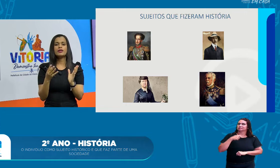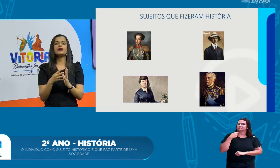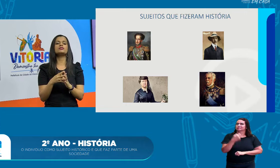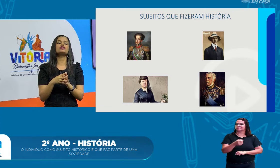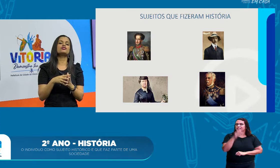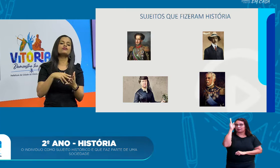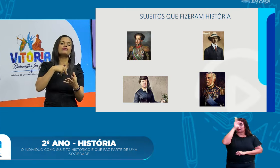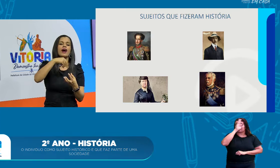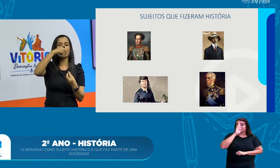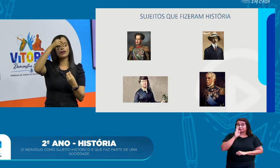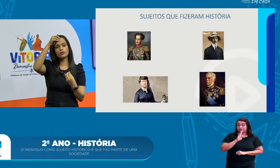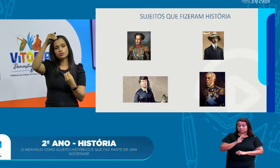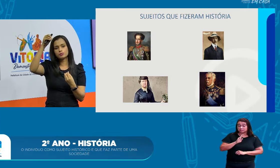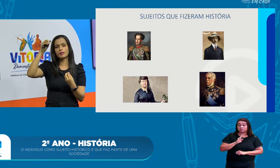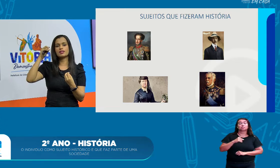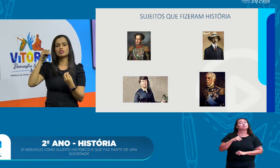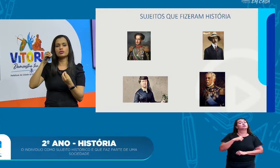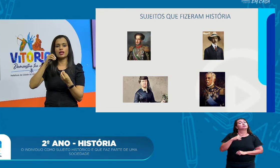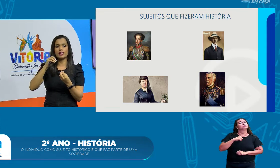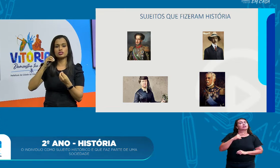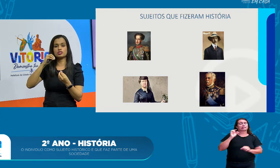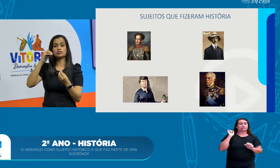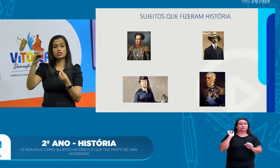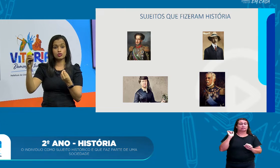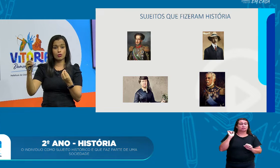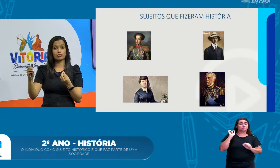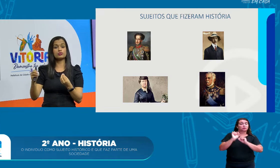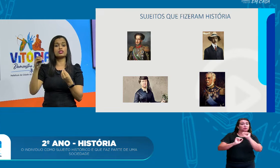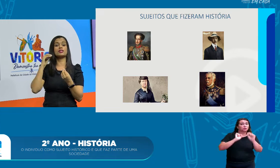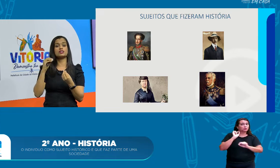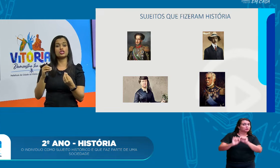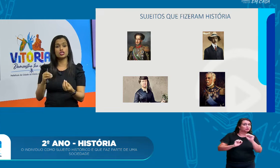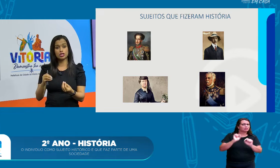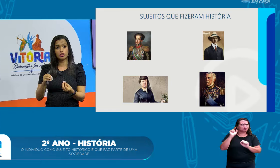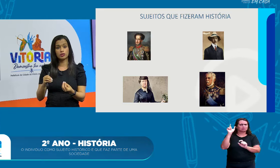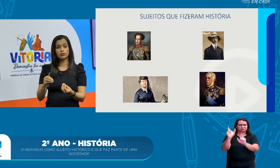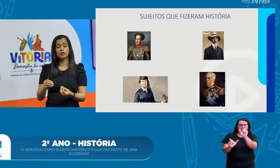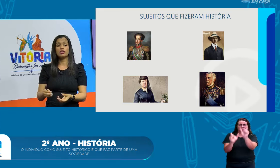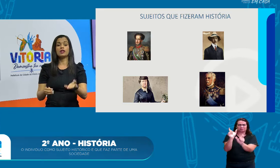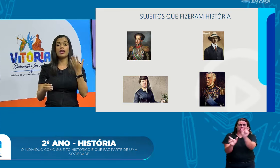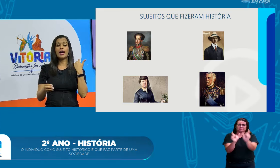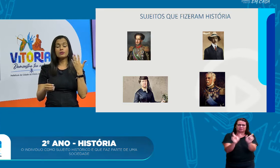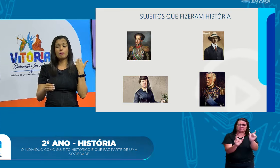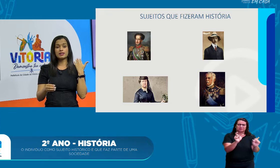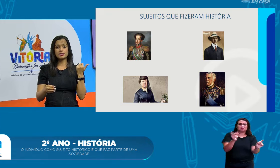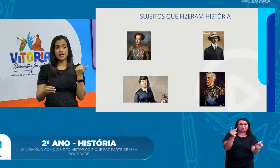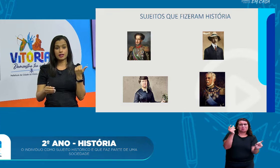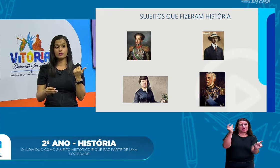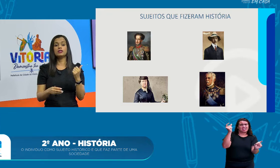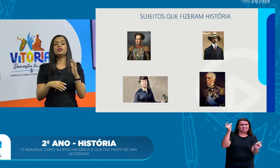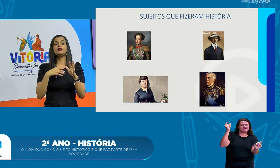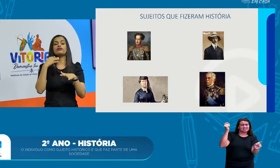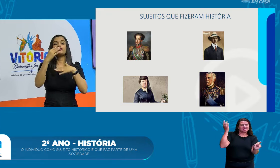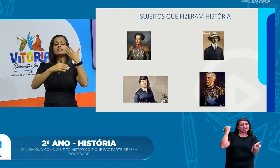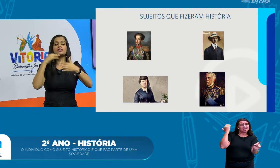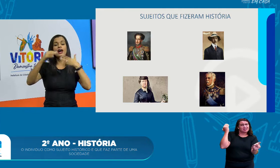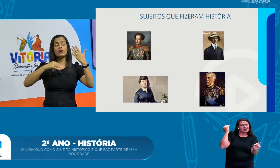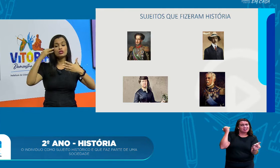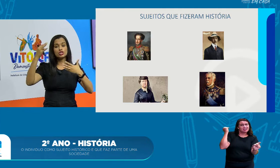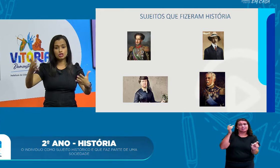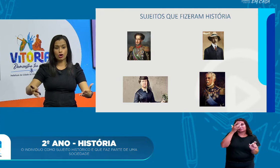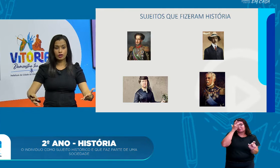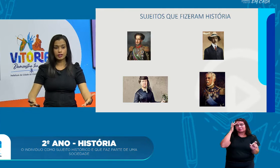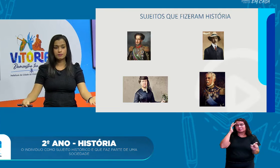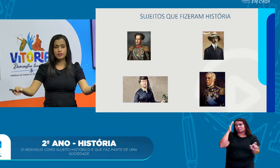maravilhoso, existem vários personagens históricos que existiram lá no passado,